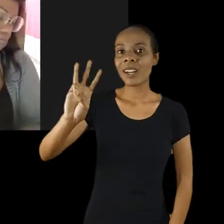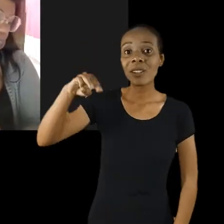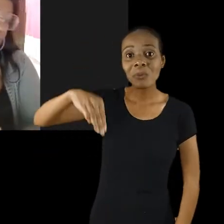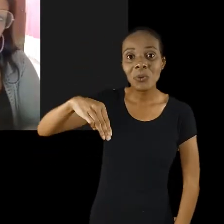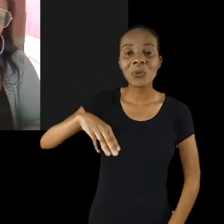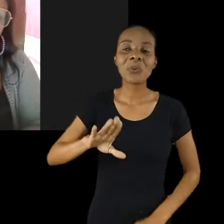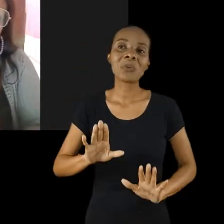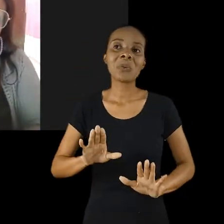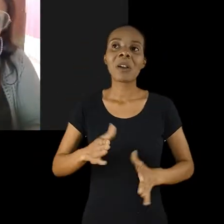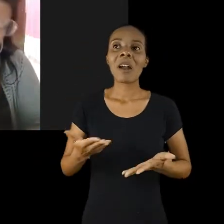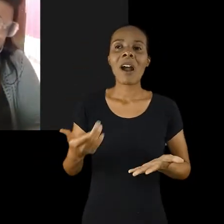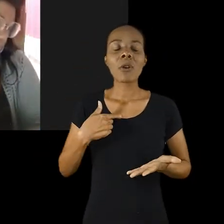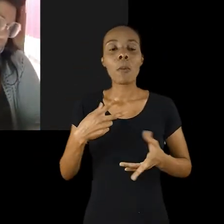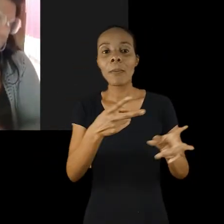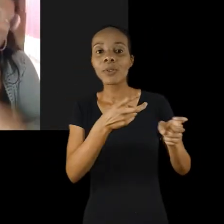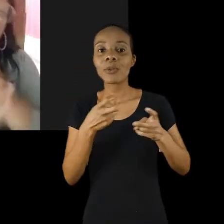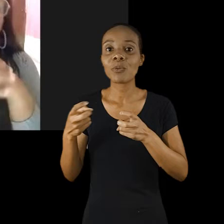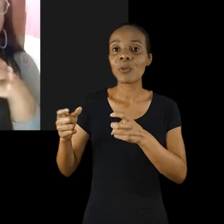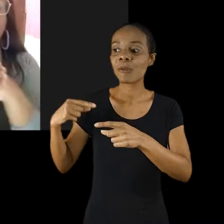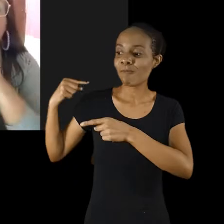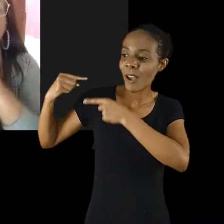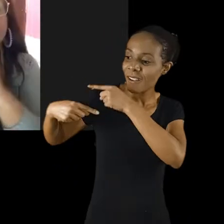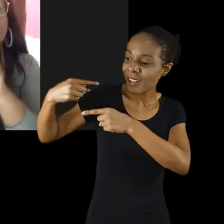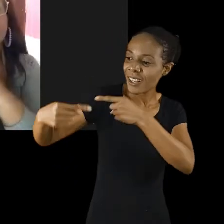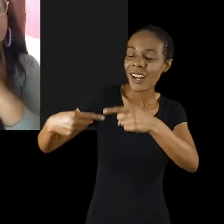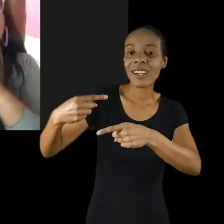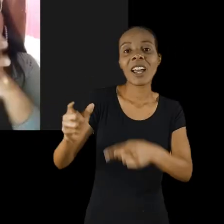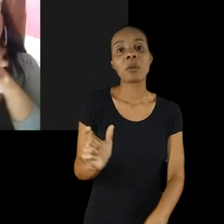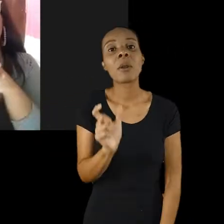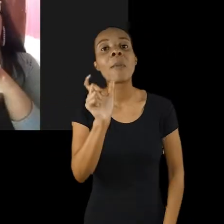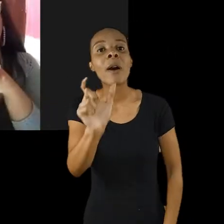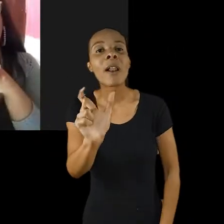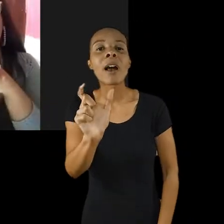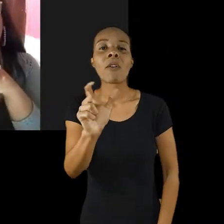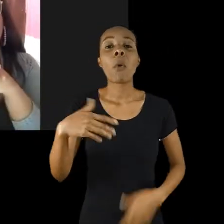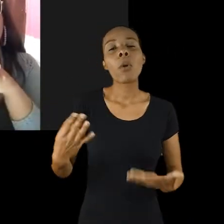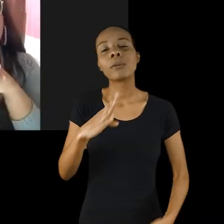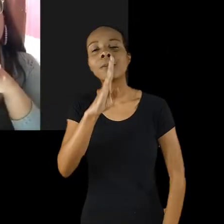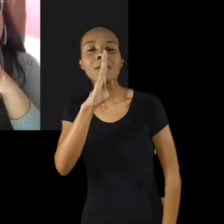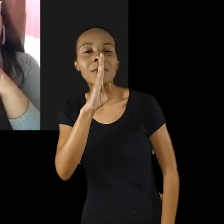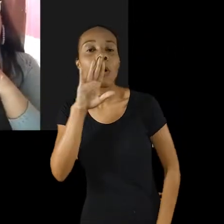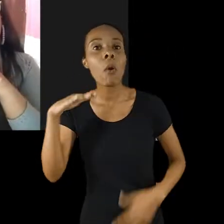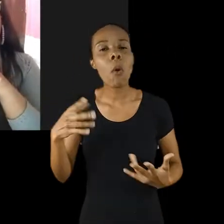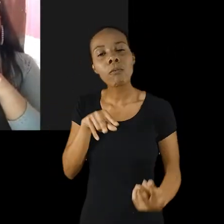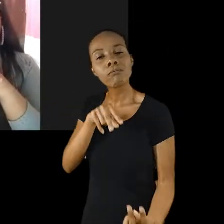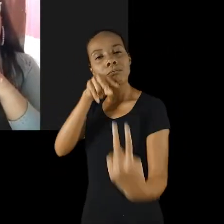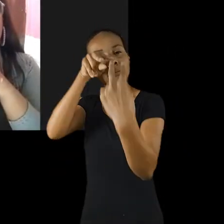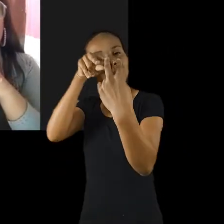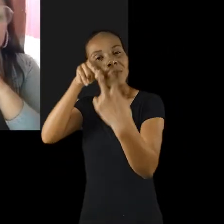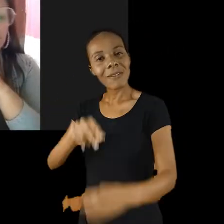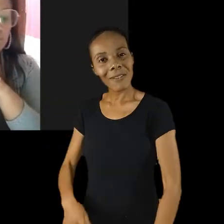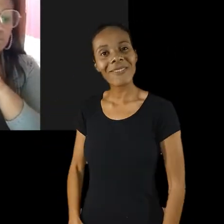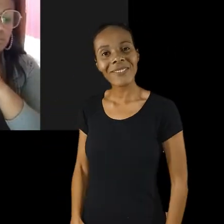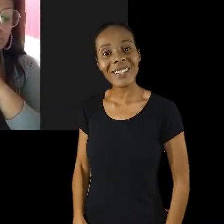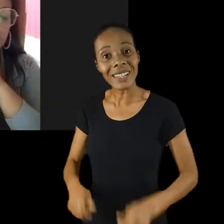a identidade, toda a ancestralidade através da palavra, assim, né? Através de uma fala, de um silêncio, de um olhar, né? Acredito que